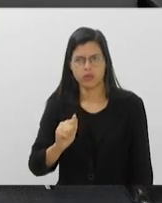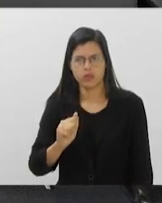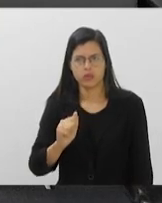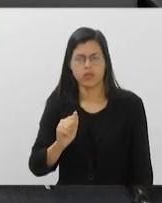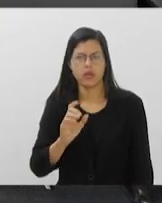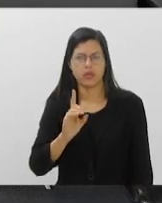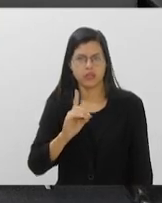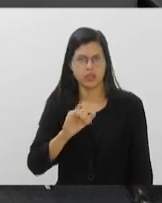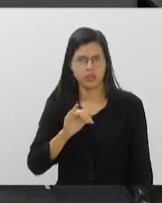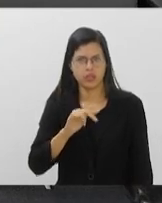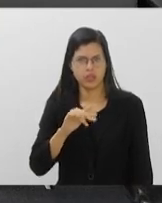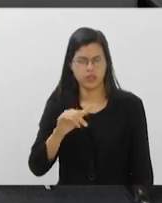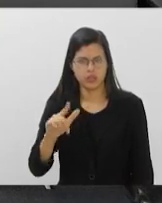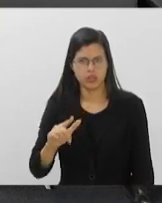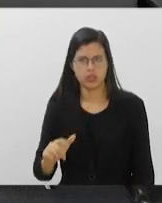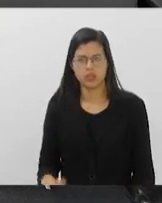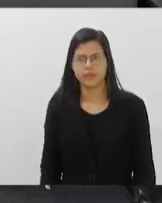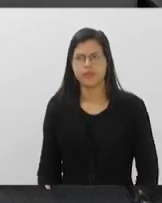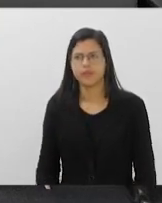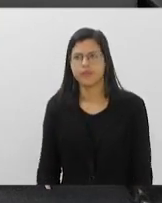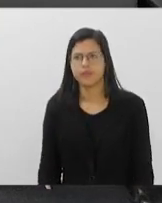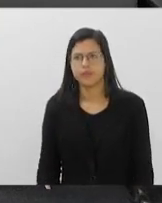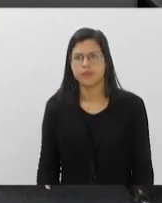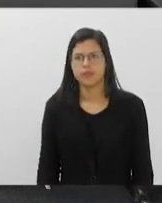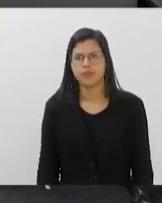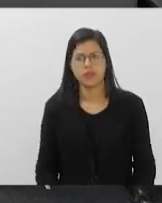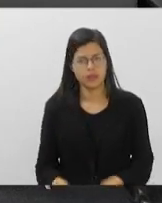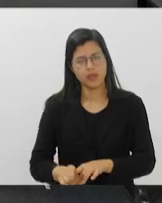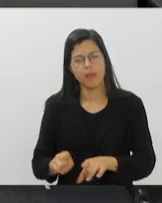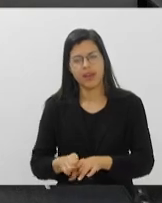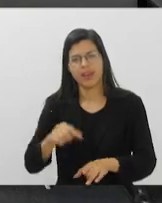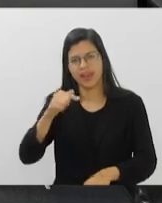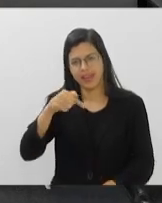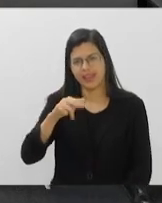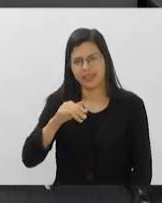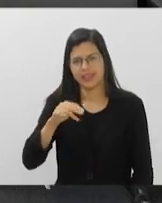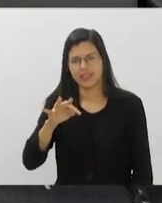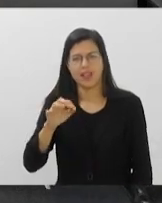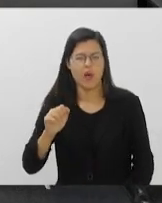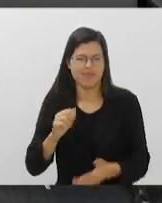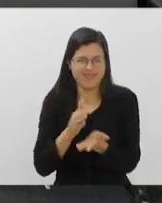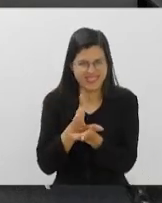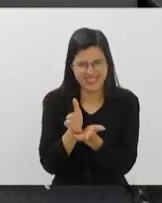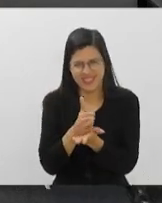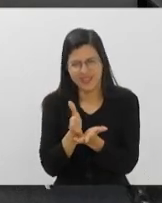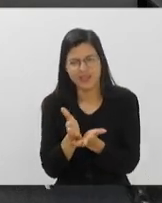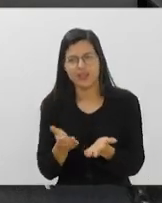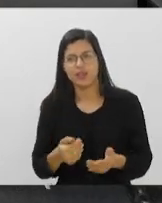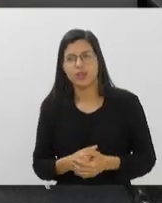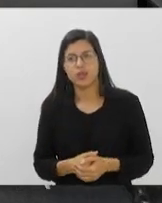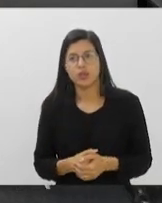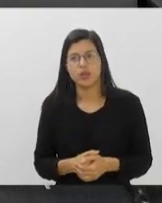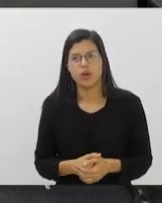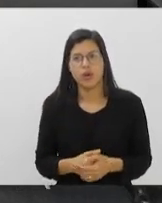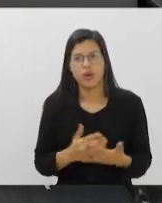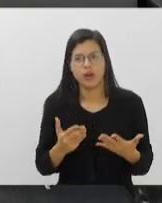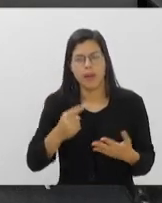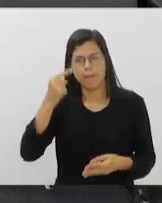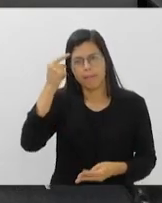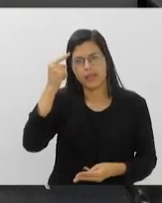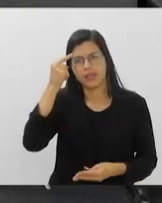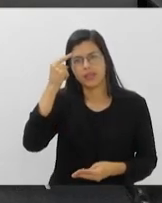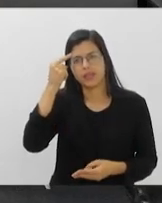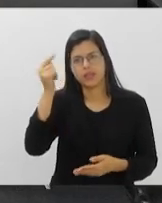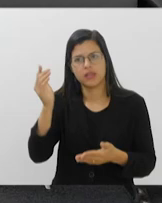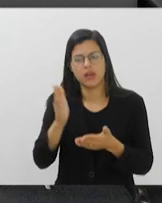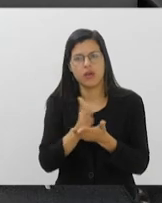quintal deana né gente pedacinho a gente se divide né então assim eu não tenho uma pergunta específica Só Queria pensar alguns pontos né como que as falas